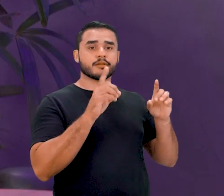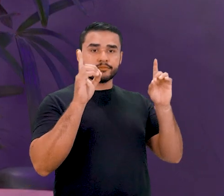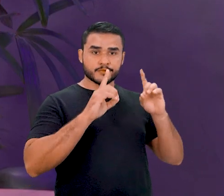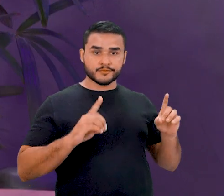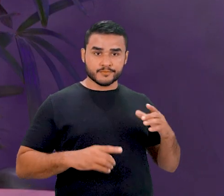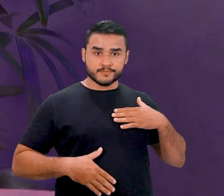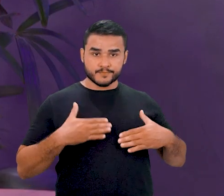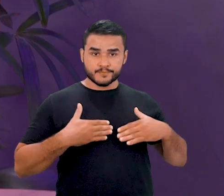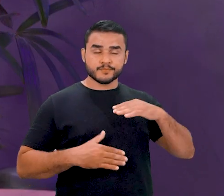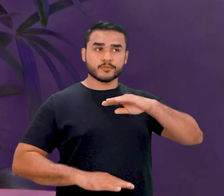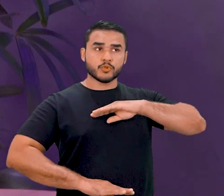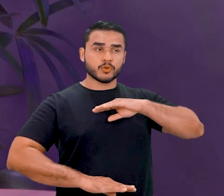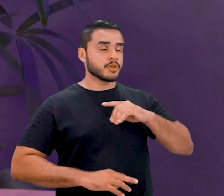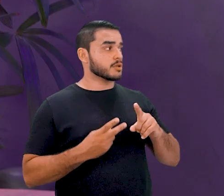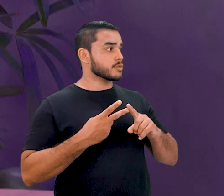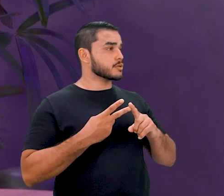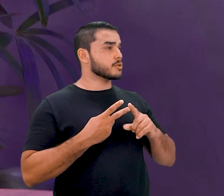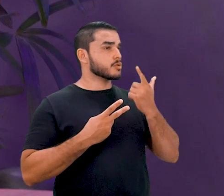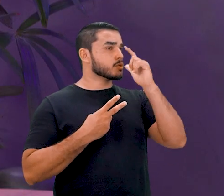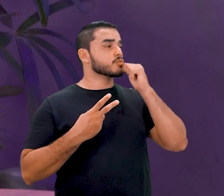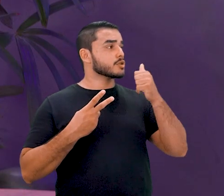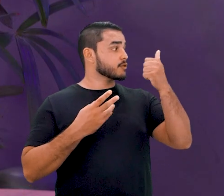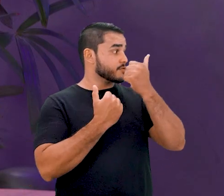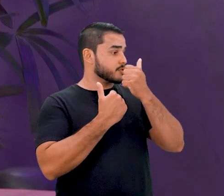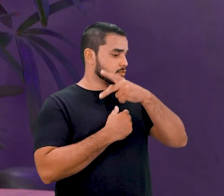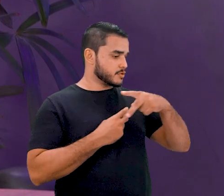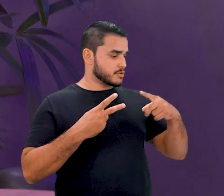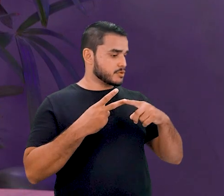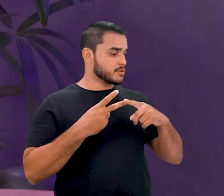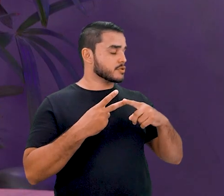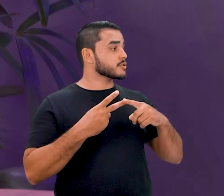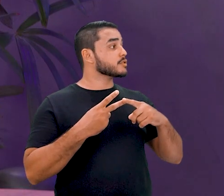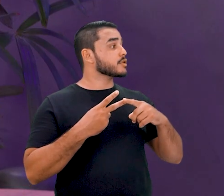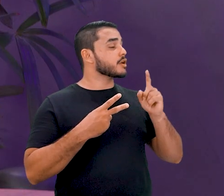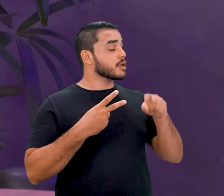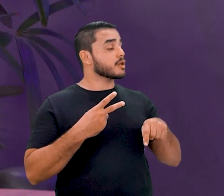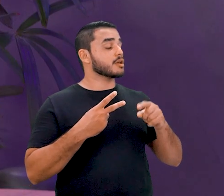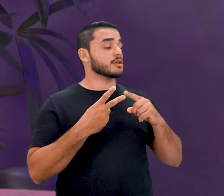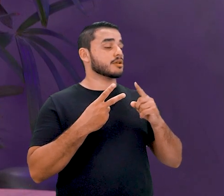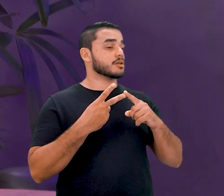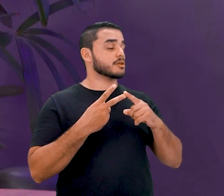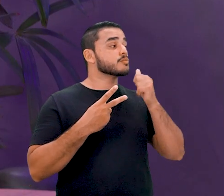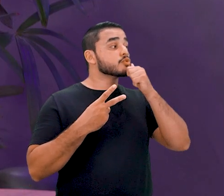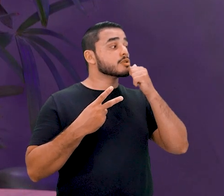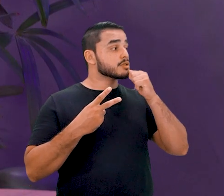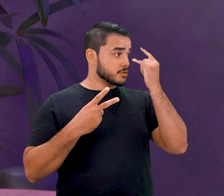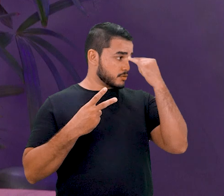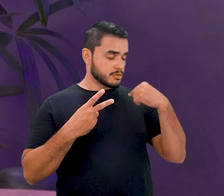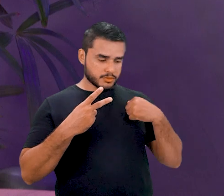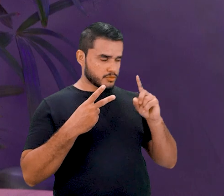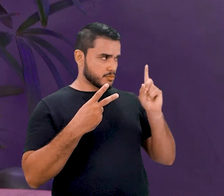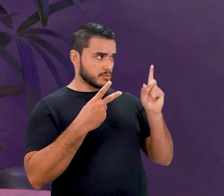temos mais, a gente tem, acho que, se eu não me engano, 4 ou 5 conselheiros com deficiência. E a gente tem discutido